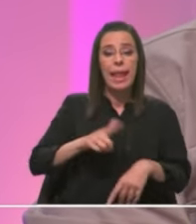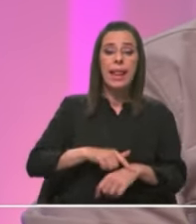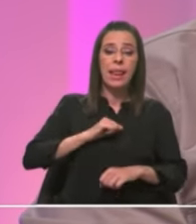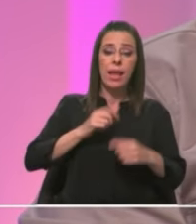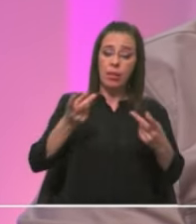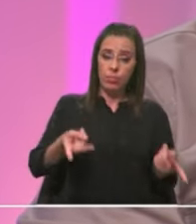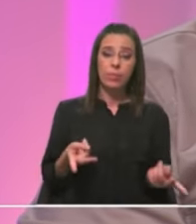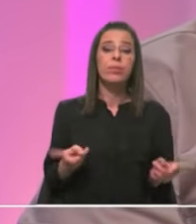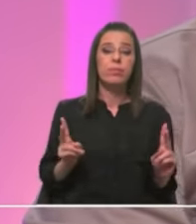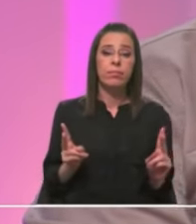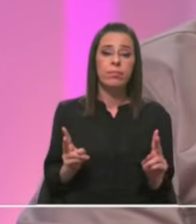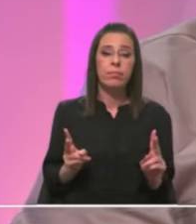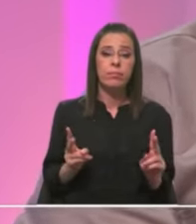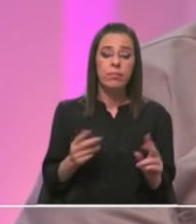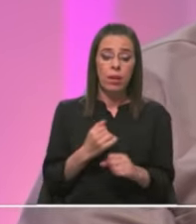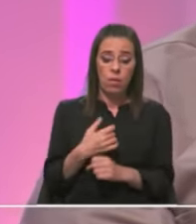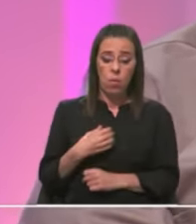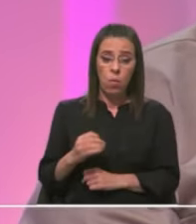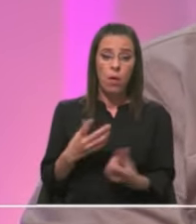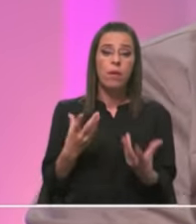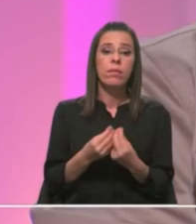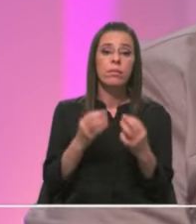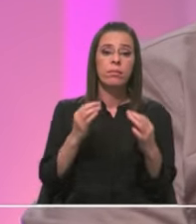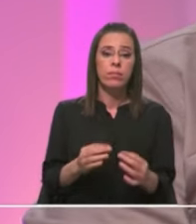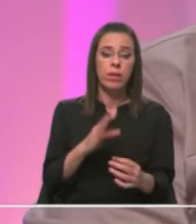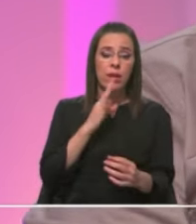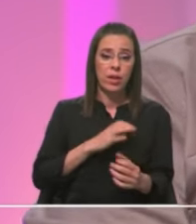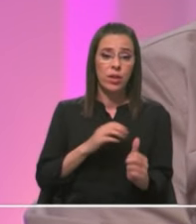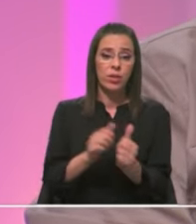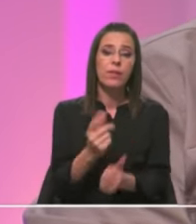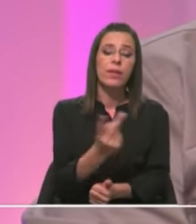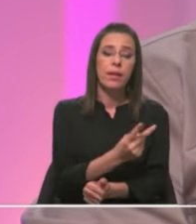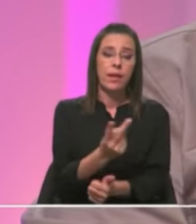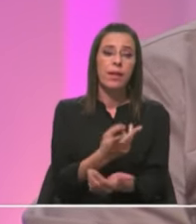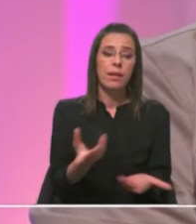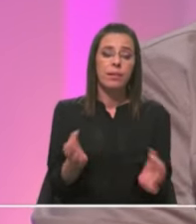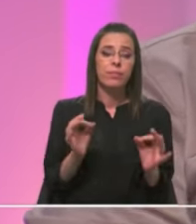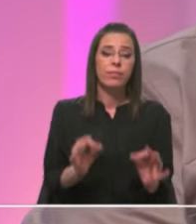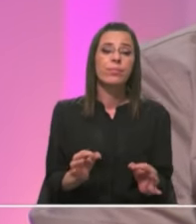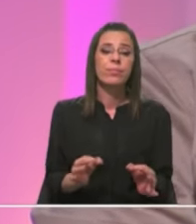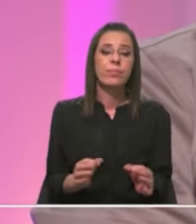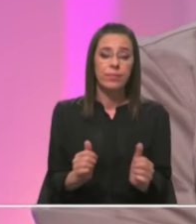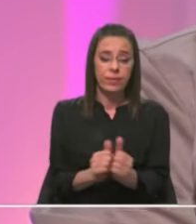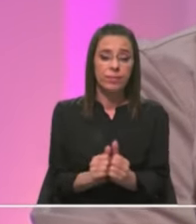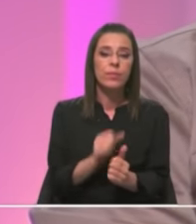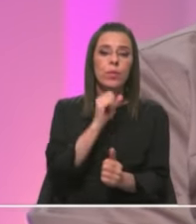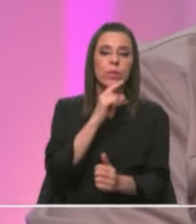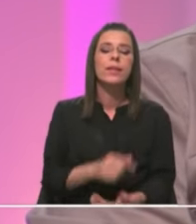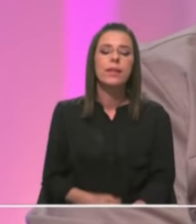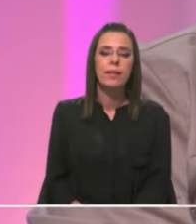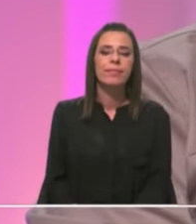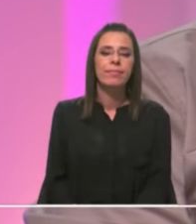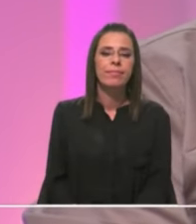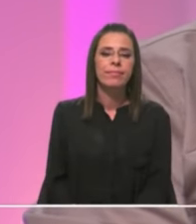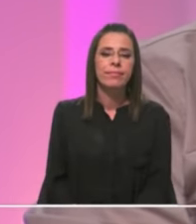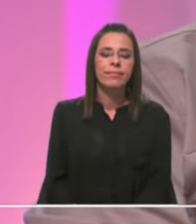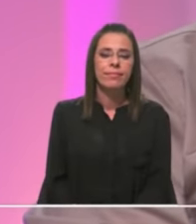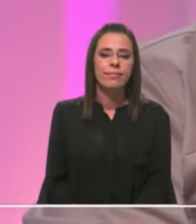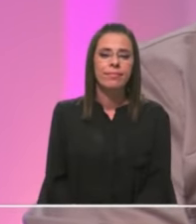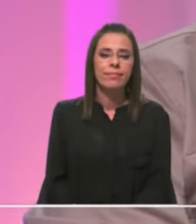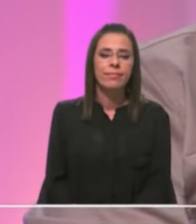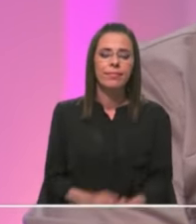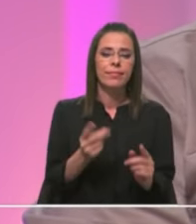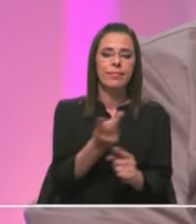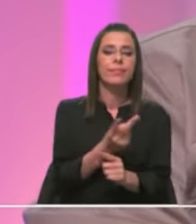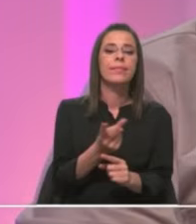que eu tenho Quando não estou a trabalhar eu quero mesmo estar com as minhas filhas Porque como te dis estou estou estou estou e